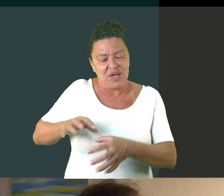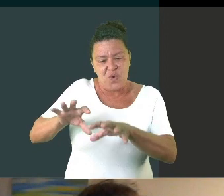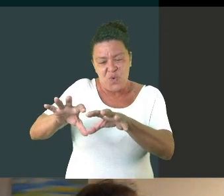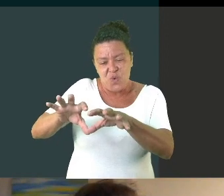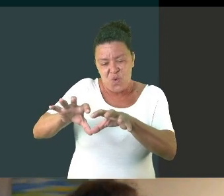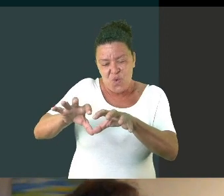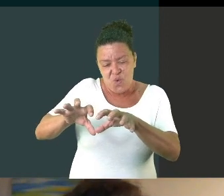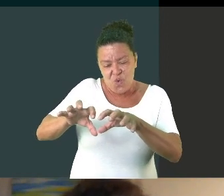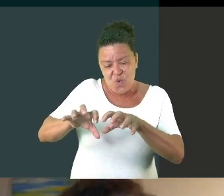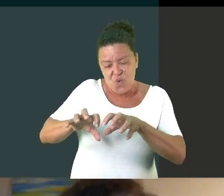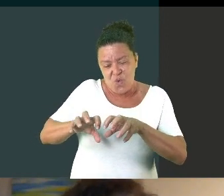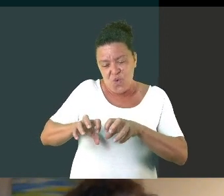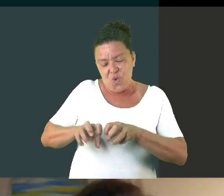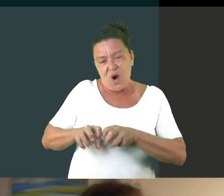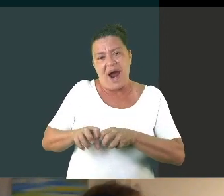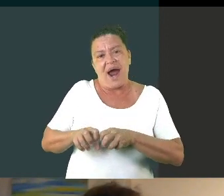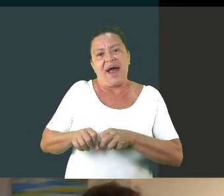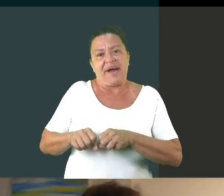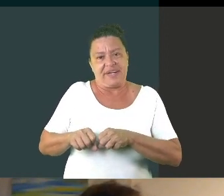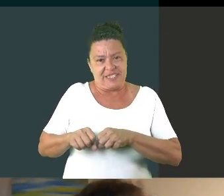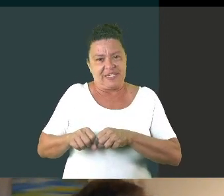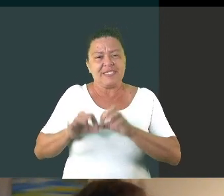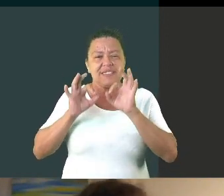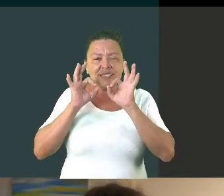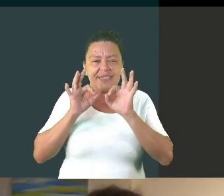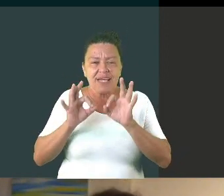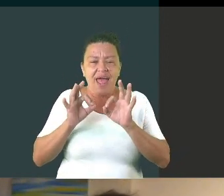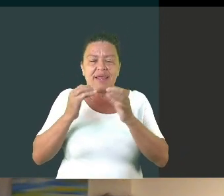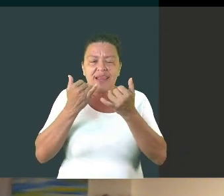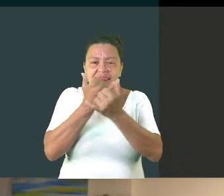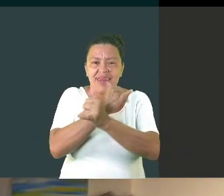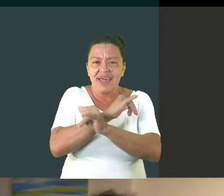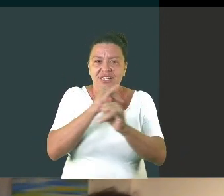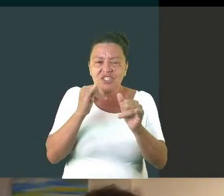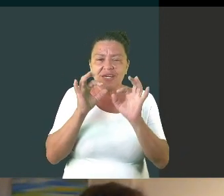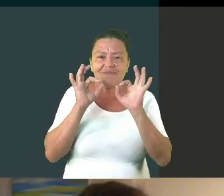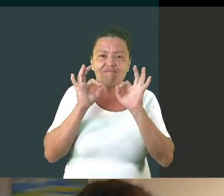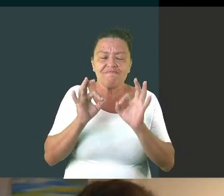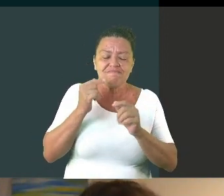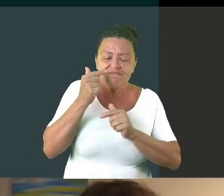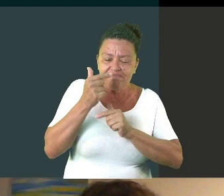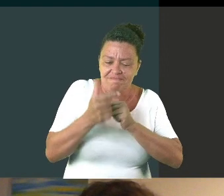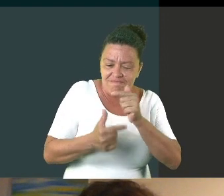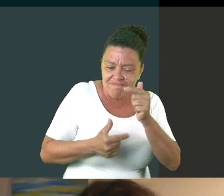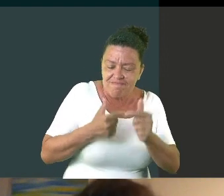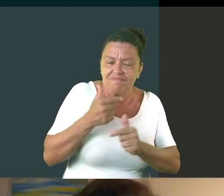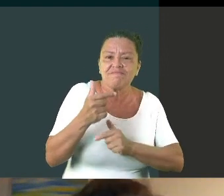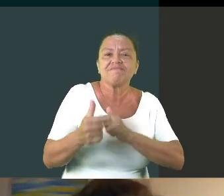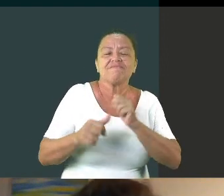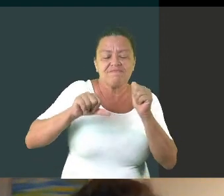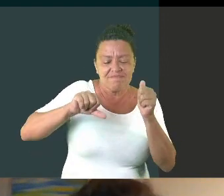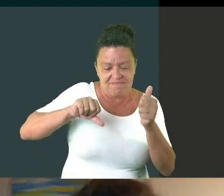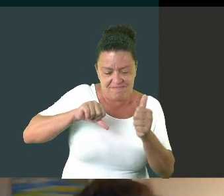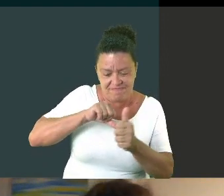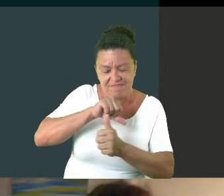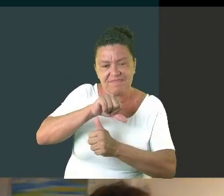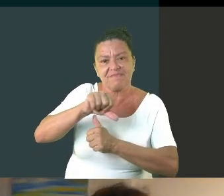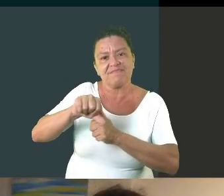recebe a quantidade, recebe a energia trabalhada e